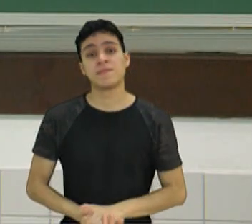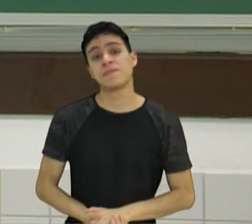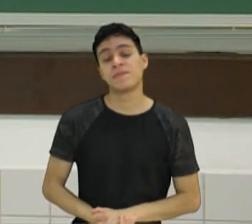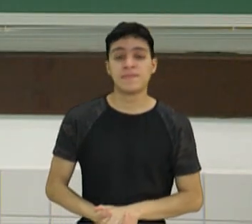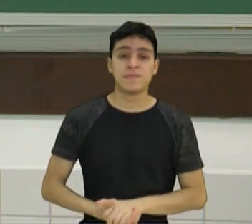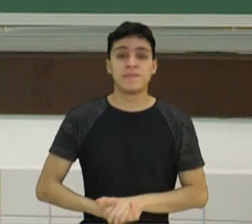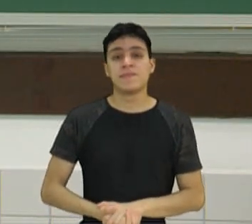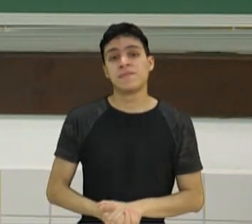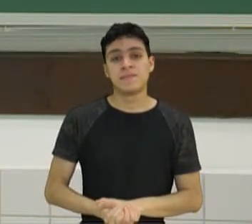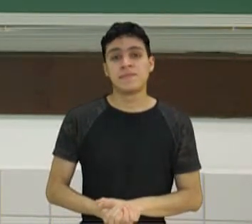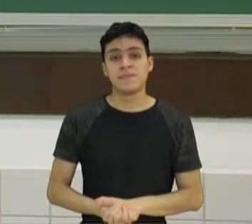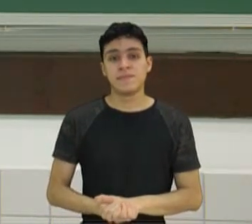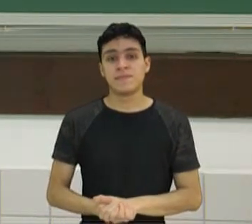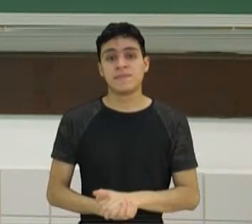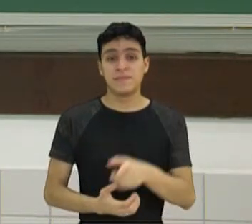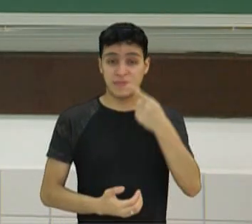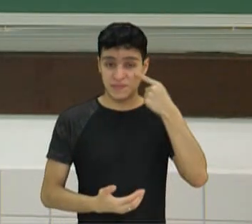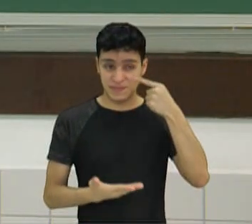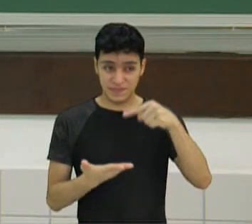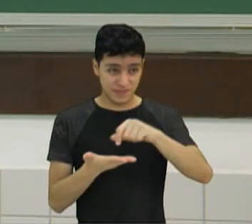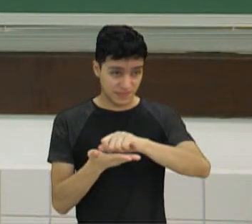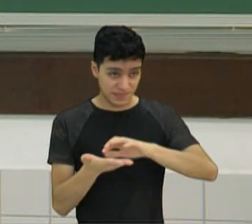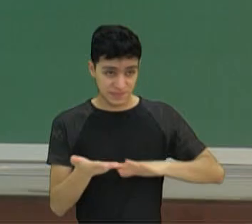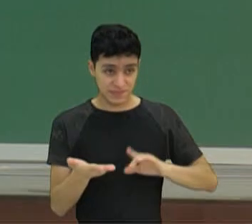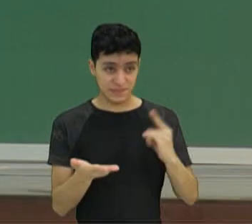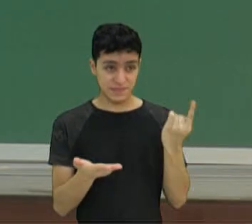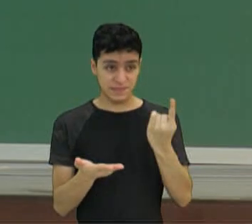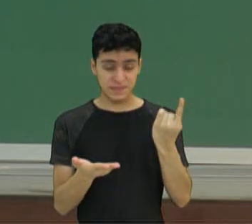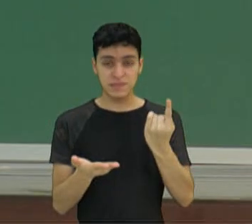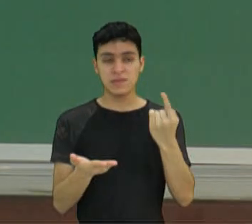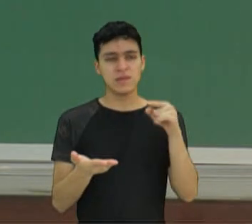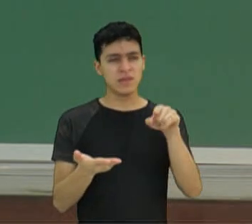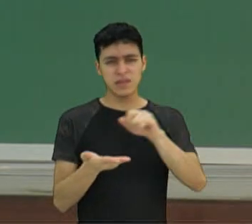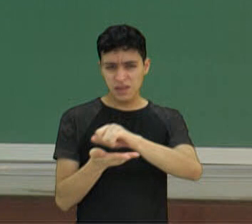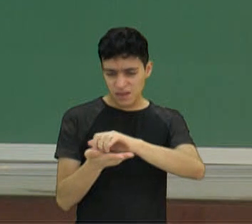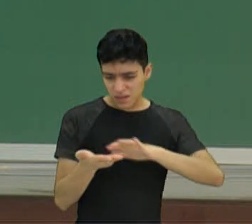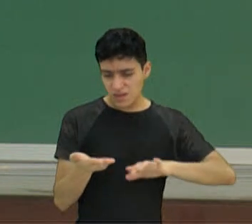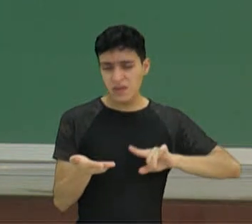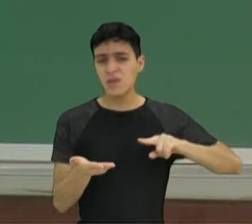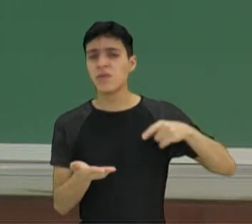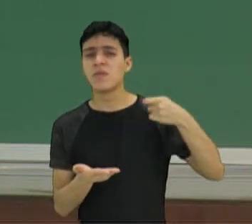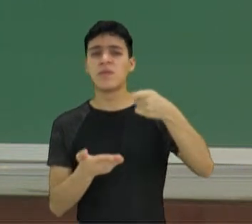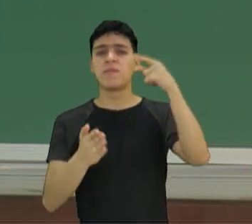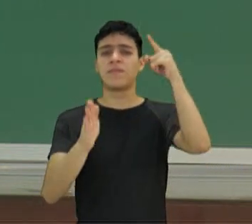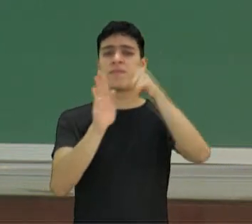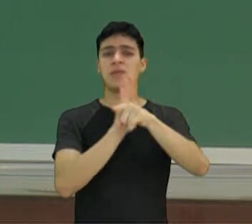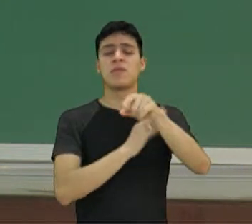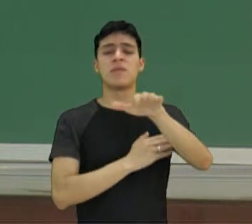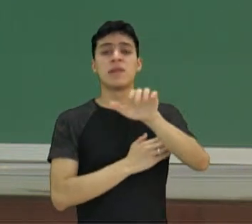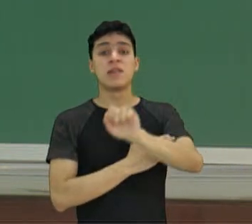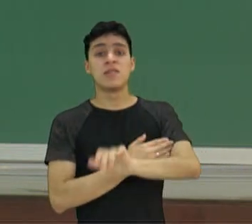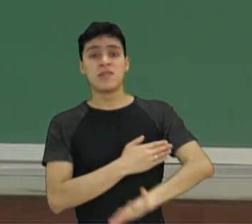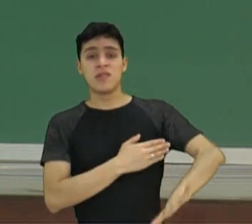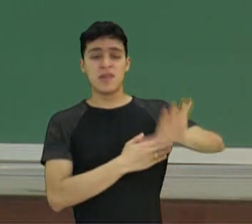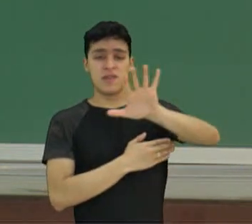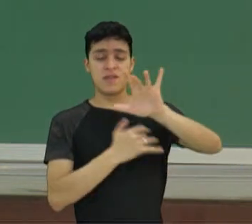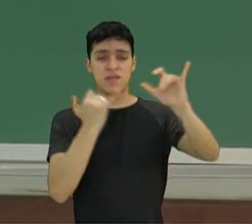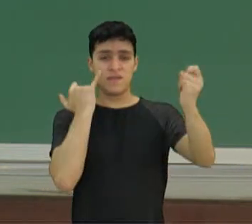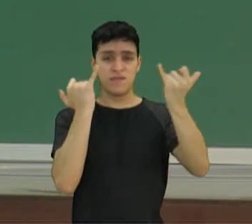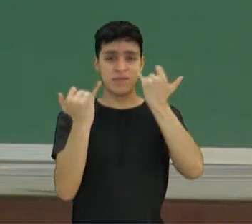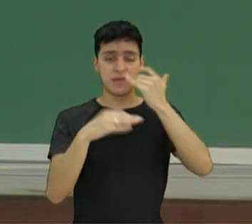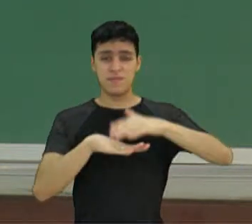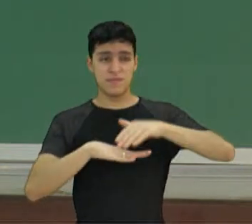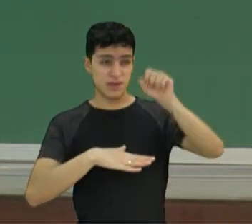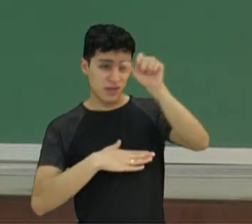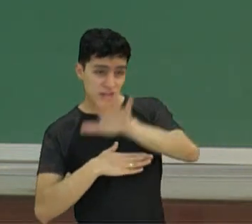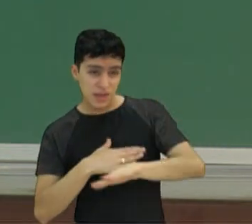Vamos conferir, pessoal. Então, a primeira atividade que está nesse slide aqui é justamente sobre uma pergunta mais geral, uma informação mais geral do texto,